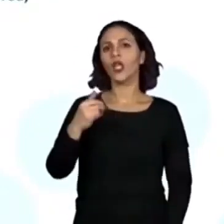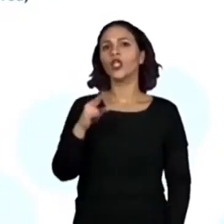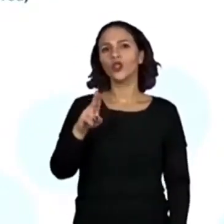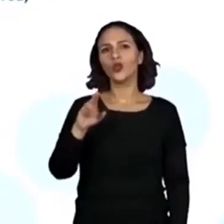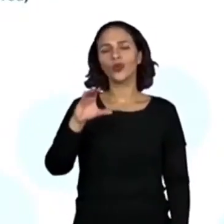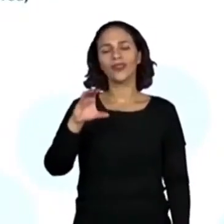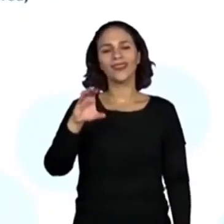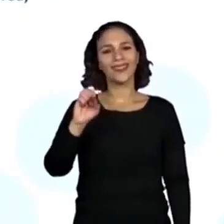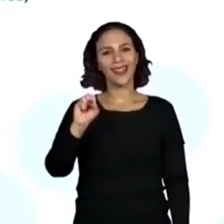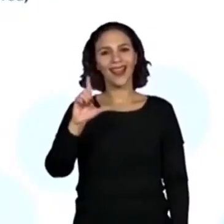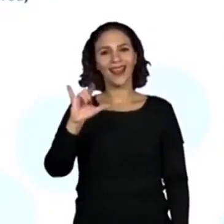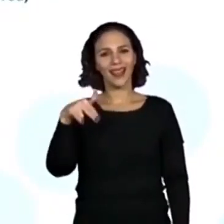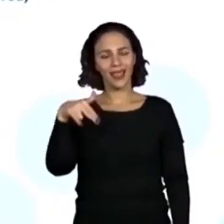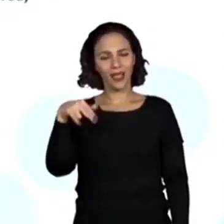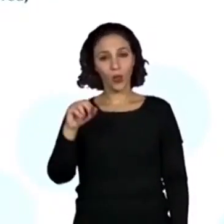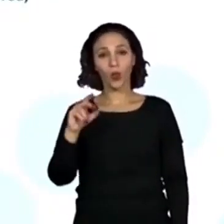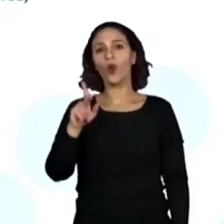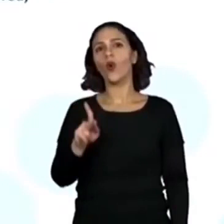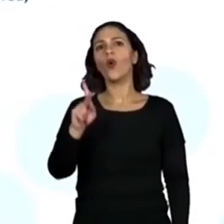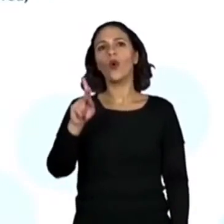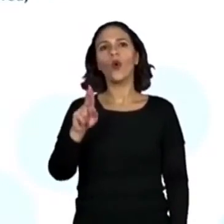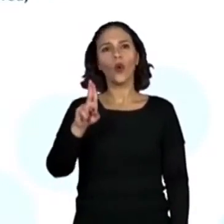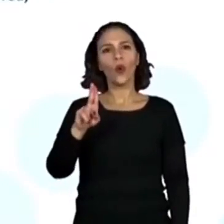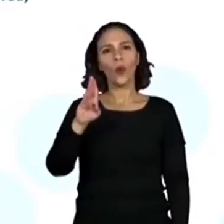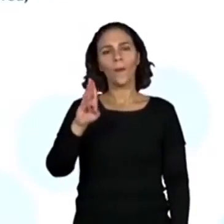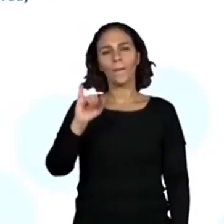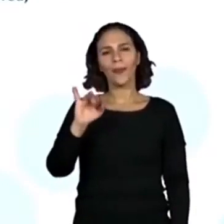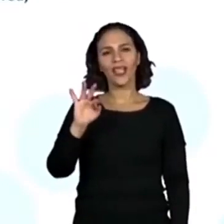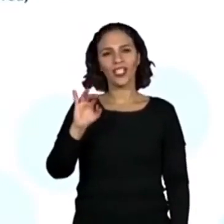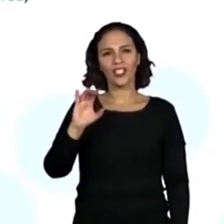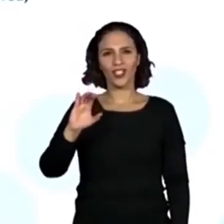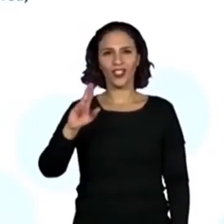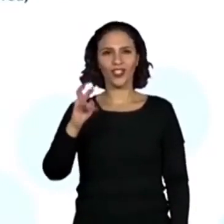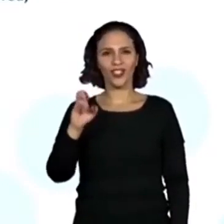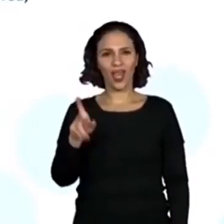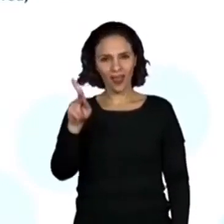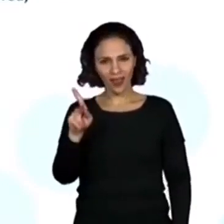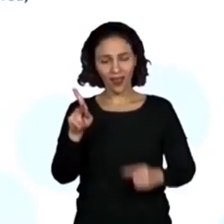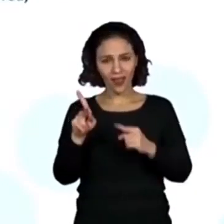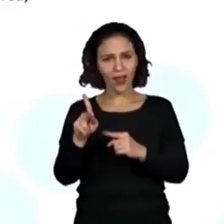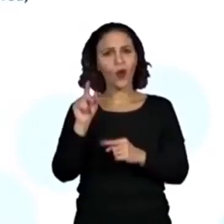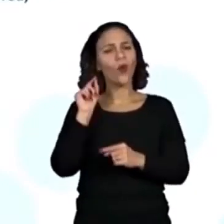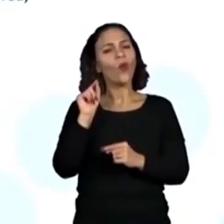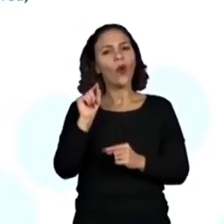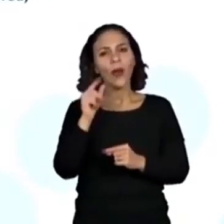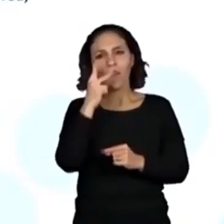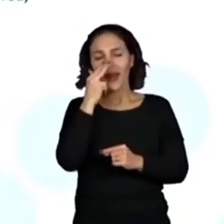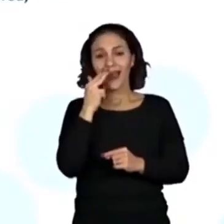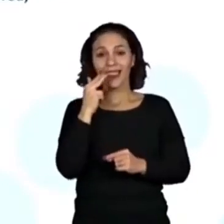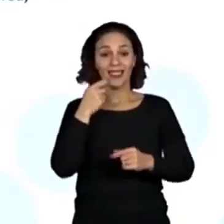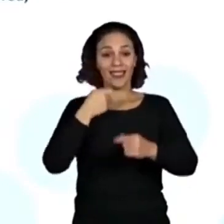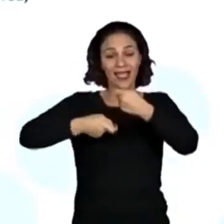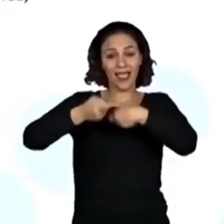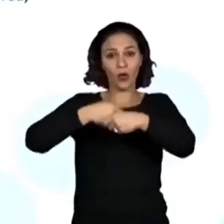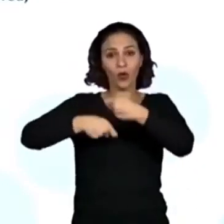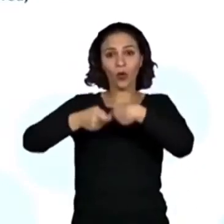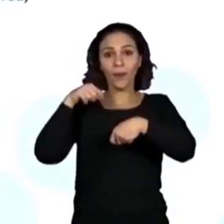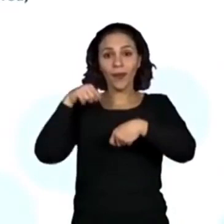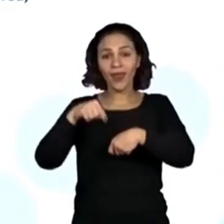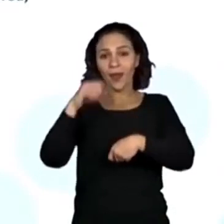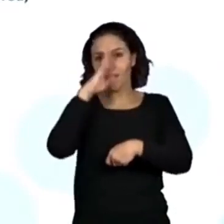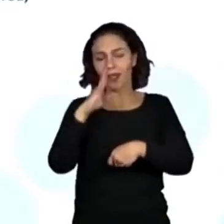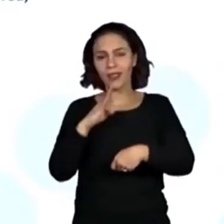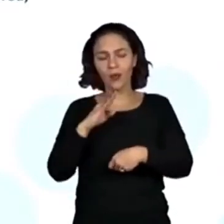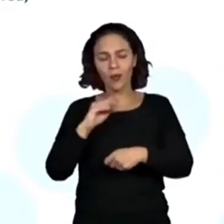ele foi muito importante porque ele provoca uma modernização da economia brasileira. Então,